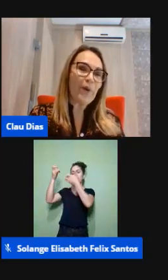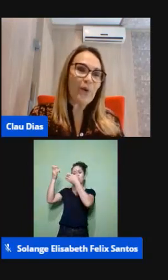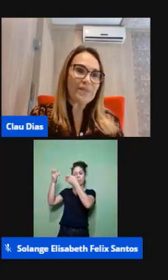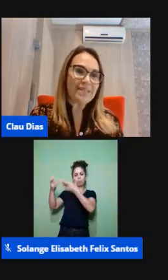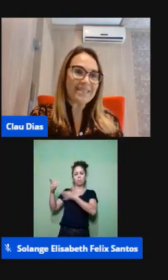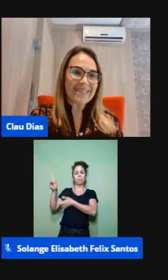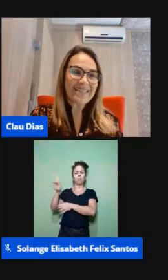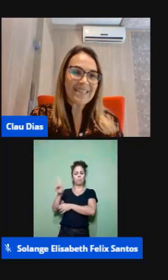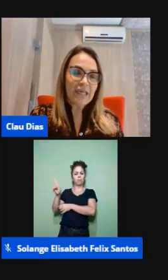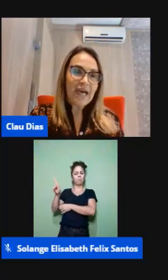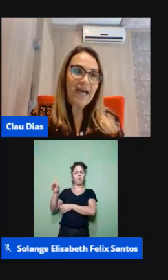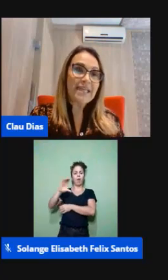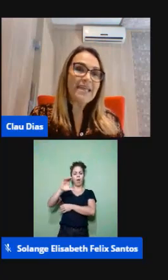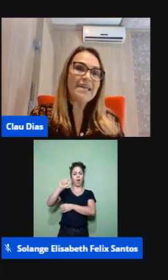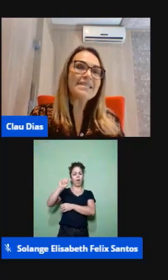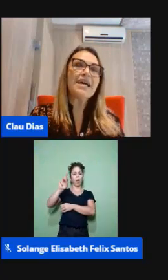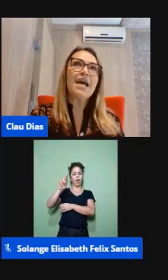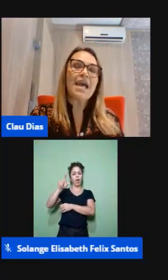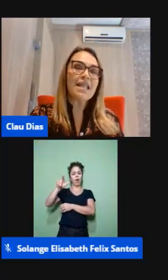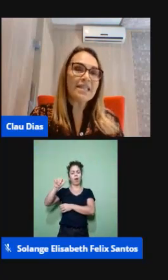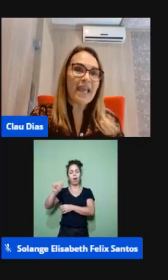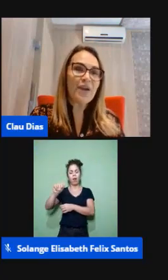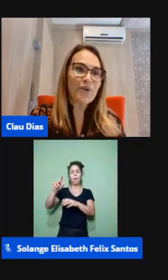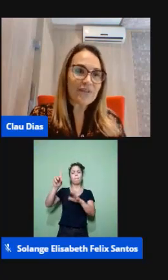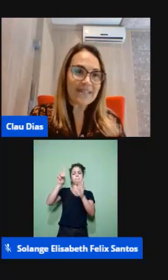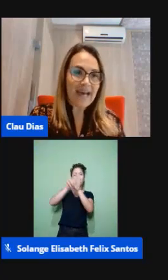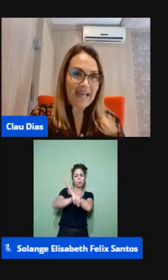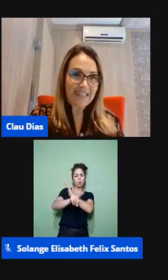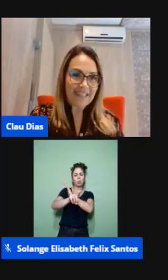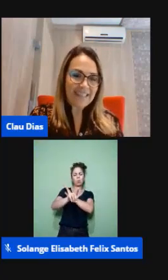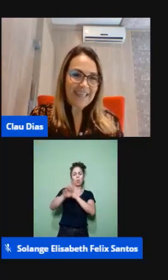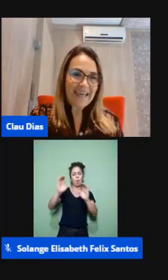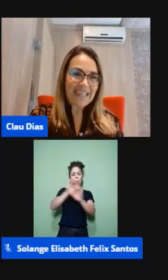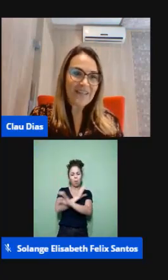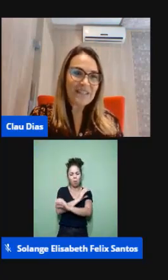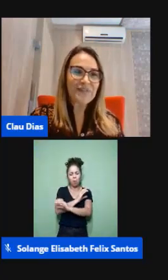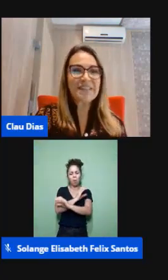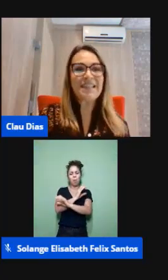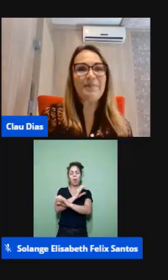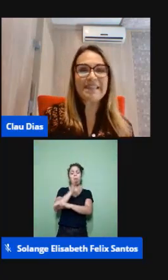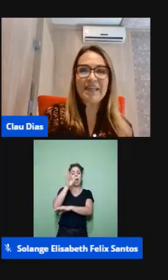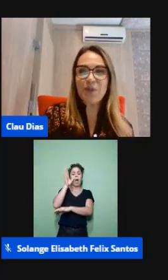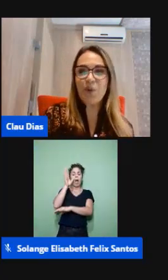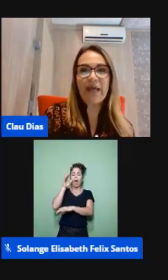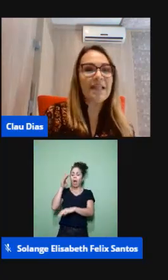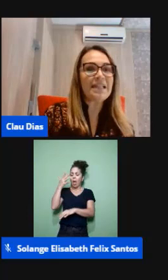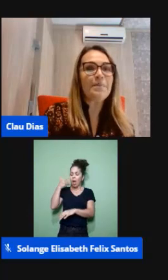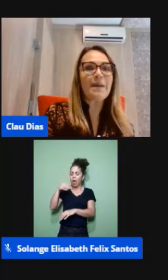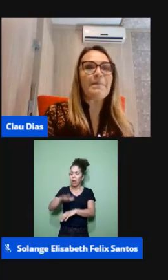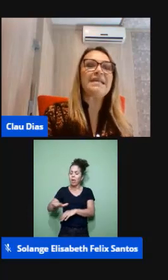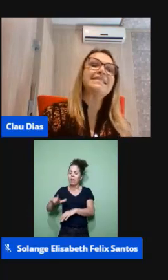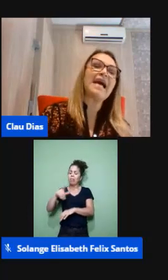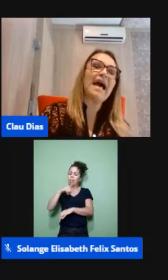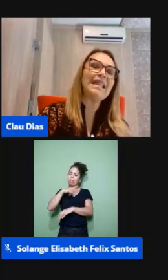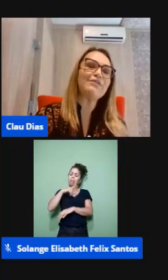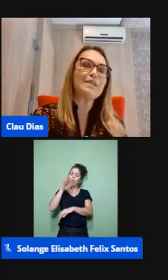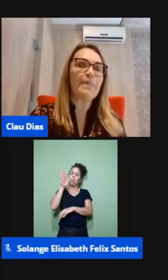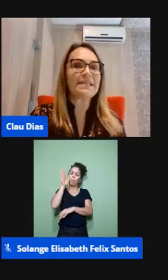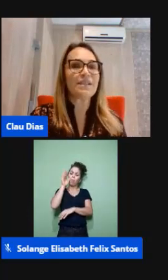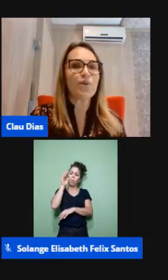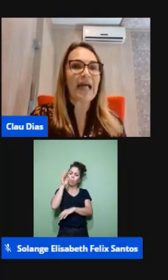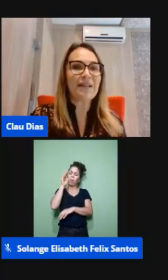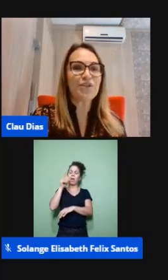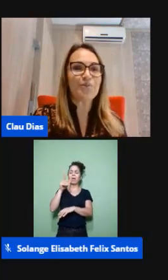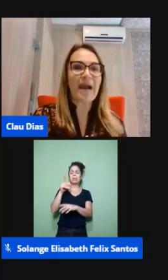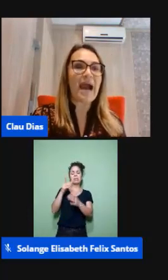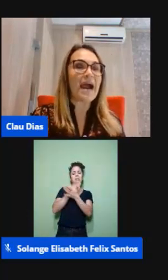perguntas prontas. A criança, ela tem curiosidade. Às vezes você está passando com ela ali para ir para a sala, você